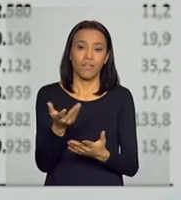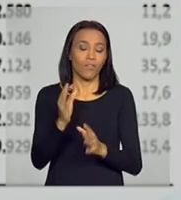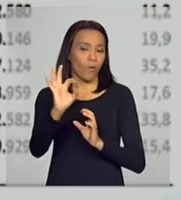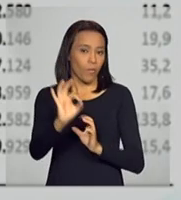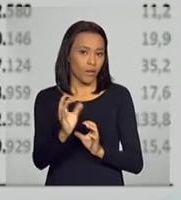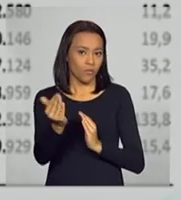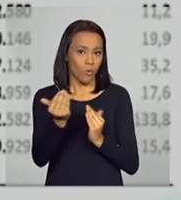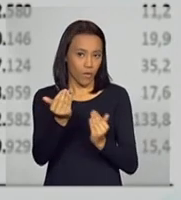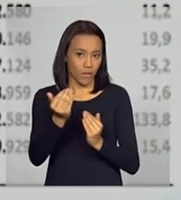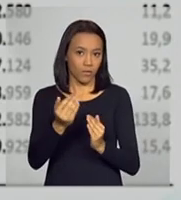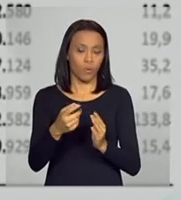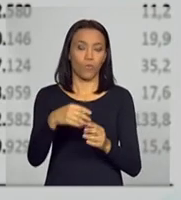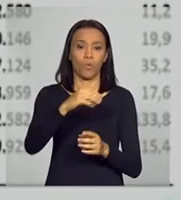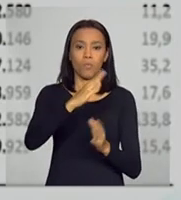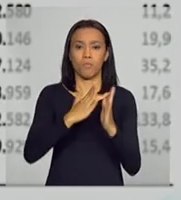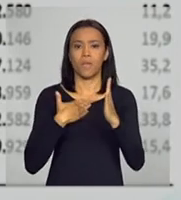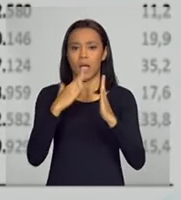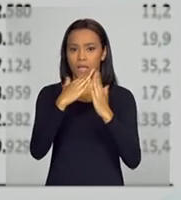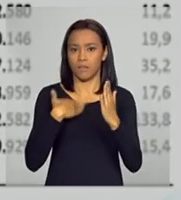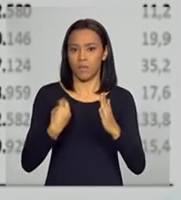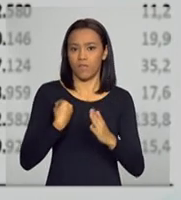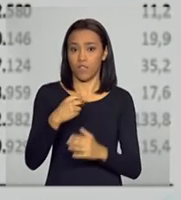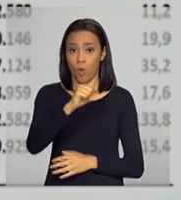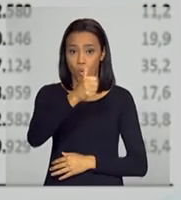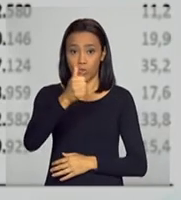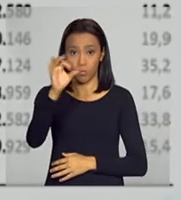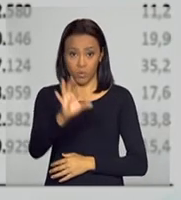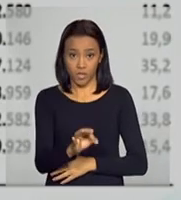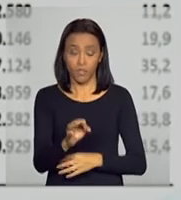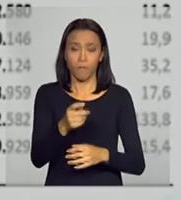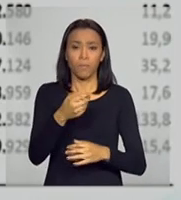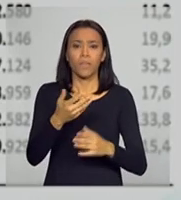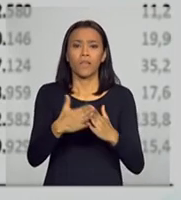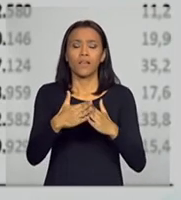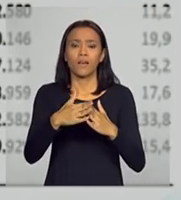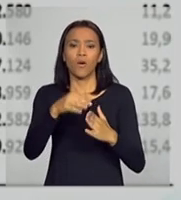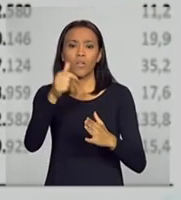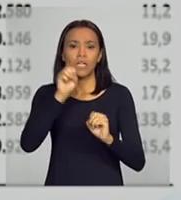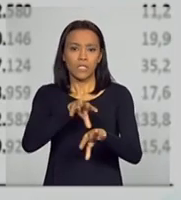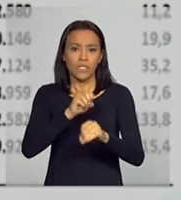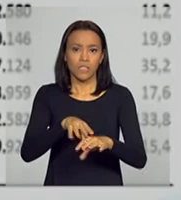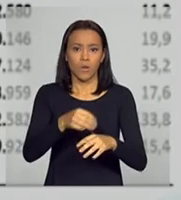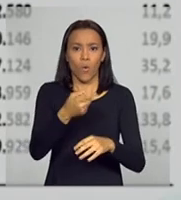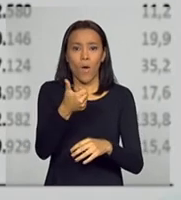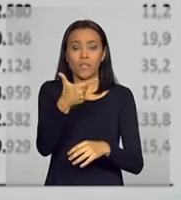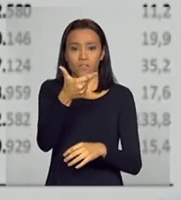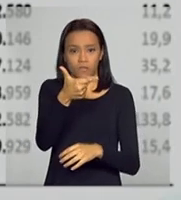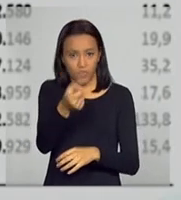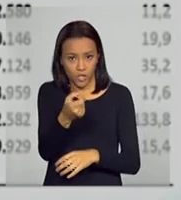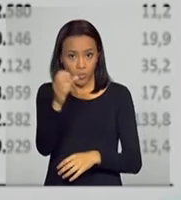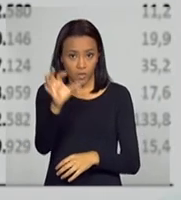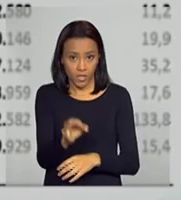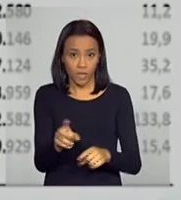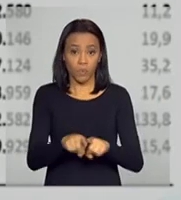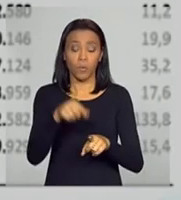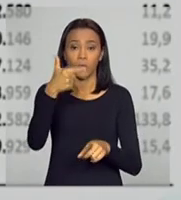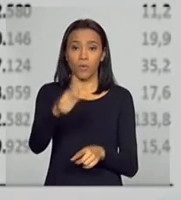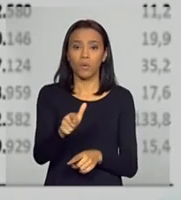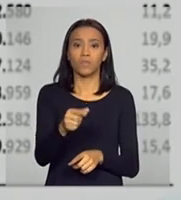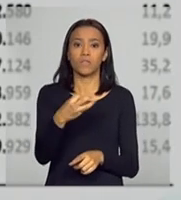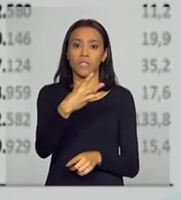no caso do Minha Casa Minha Vida onze por cento do caso da educação quase Vinte por cento no caso Ciência Tecnologia e inovação